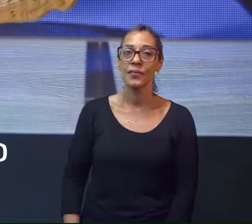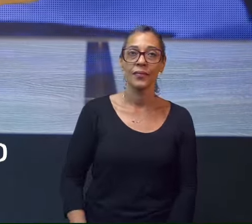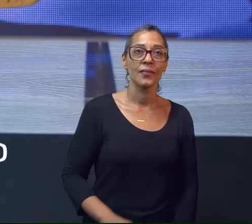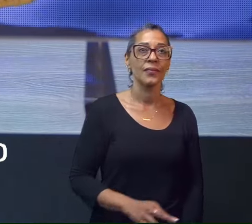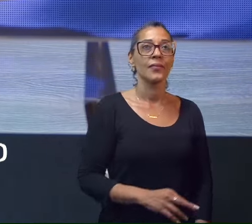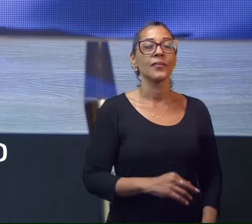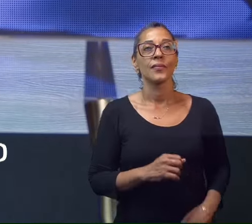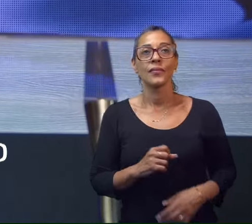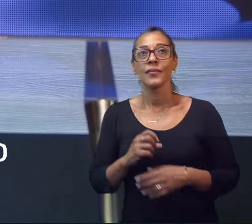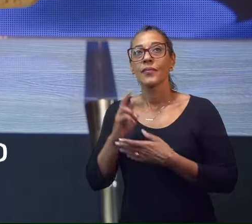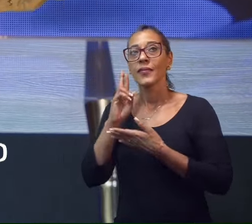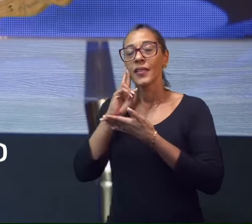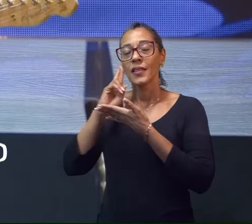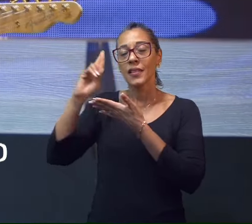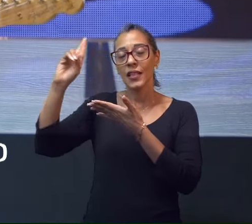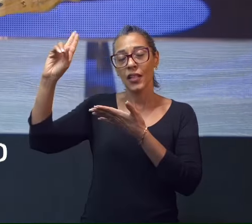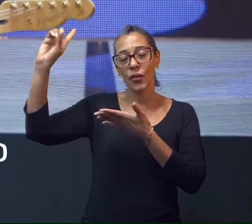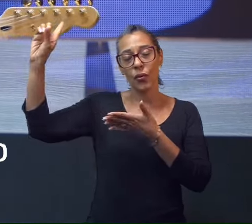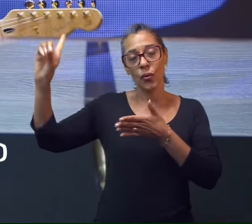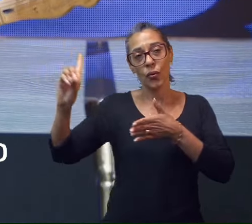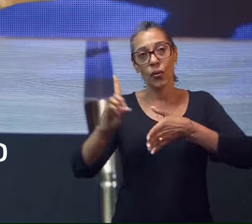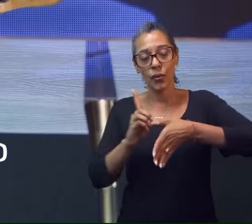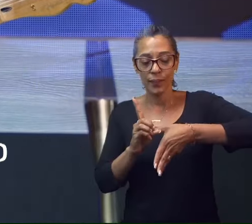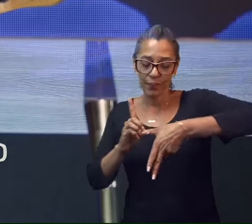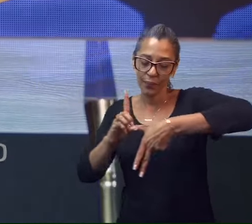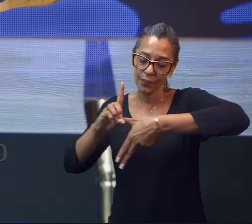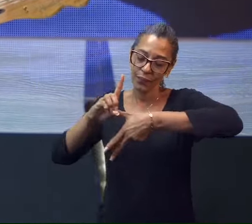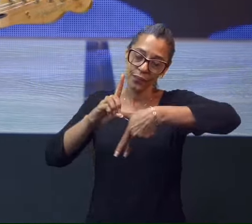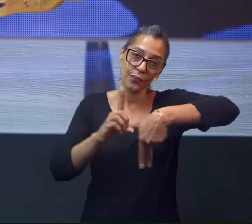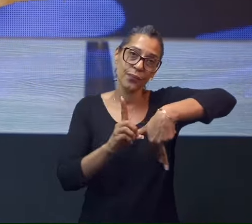Companheiro no Caminho